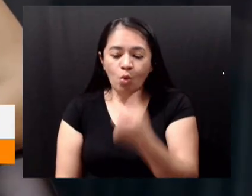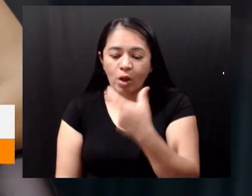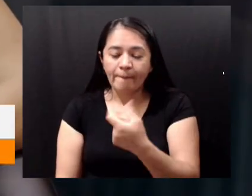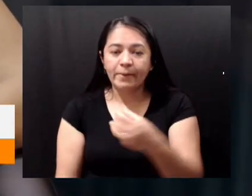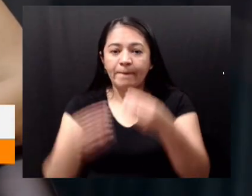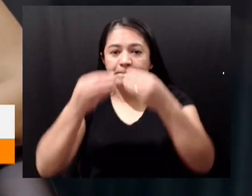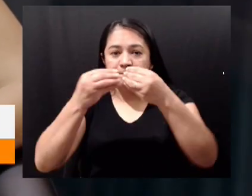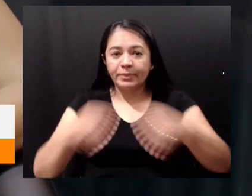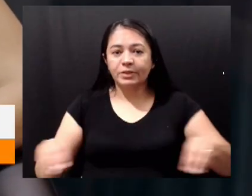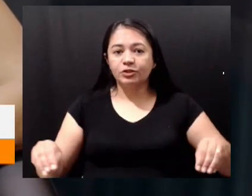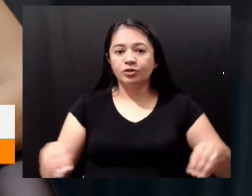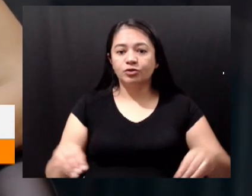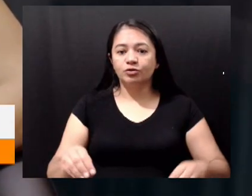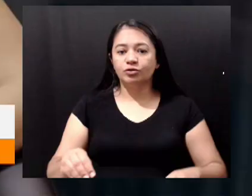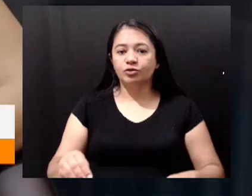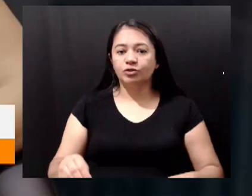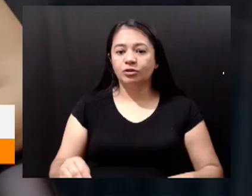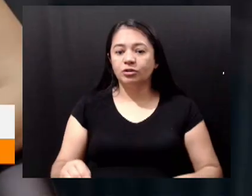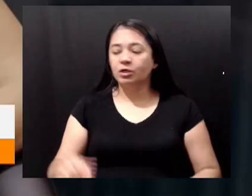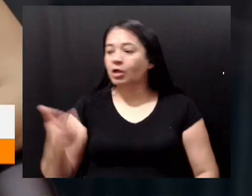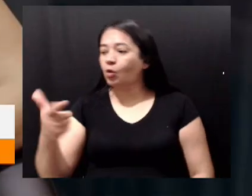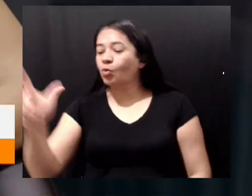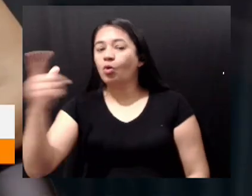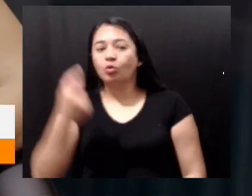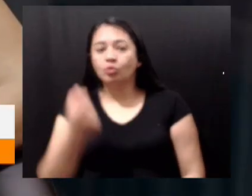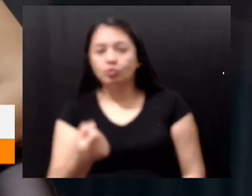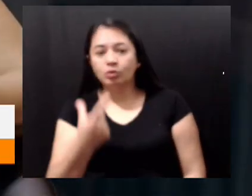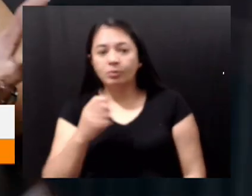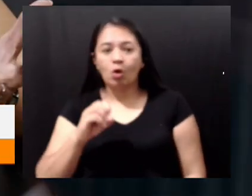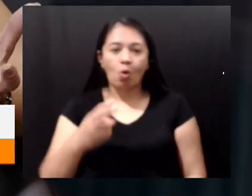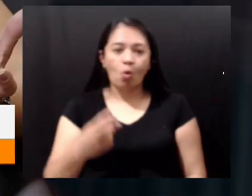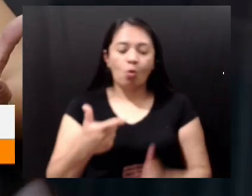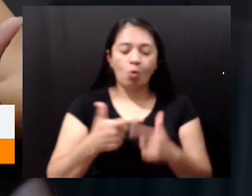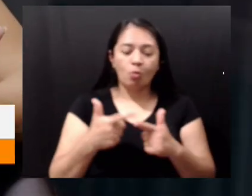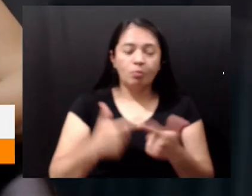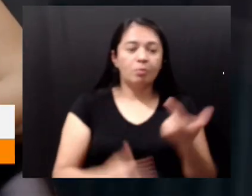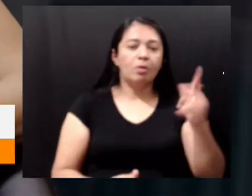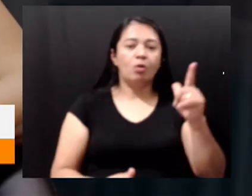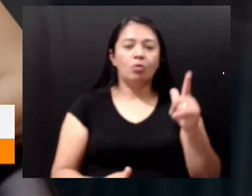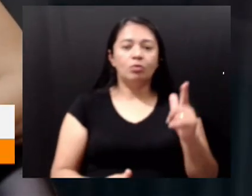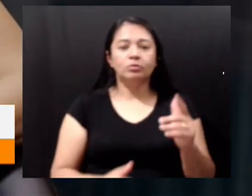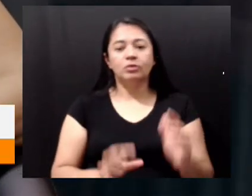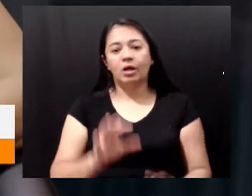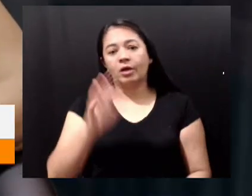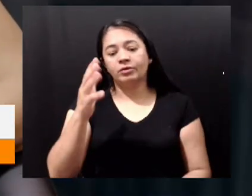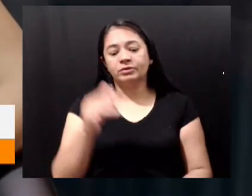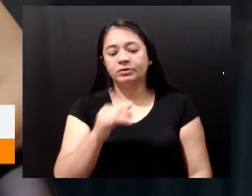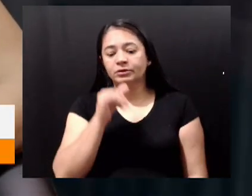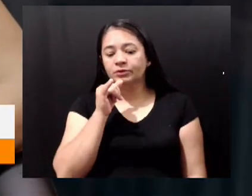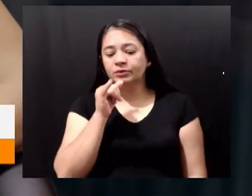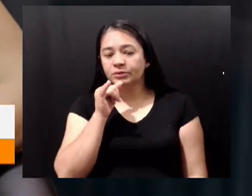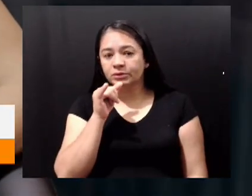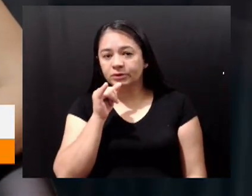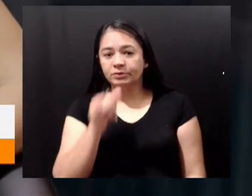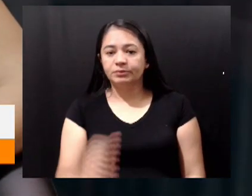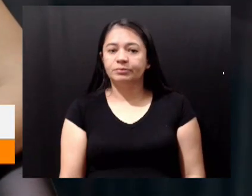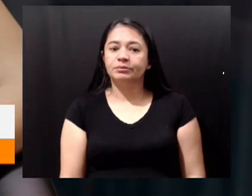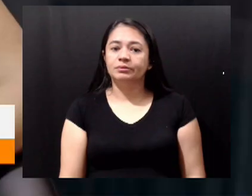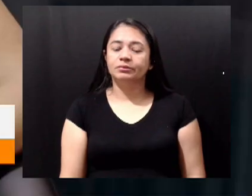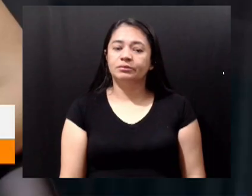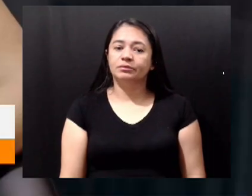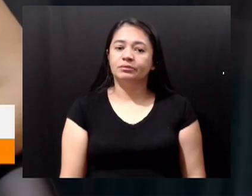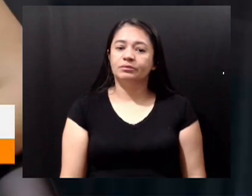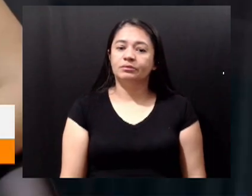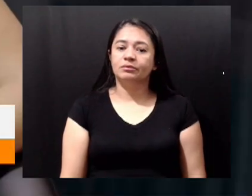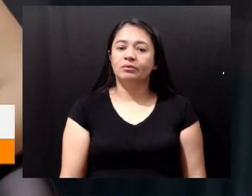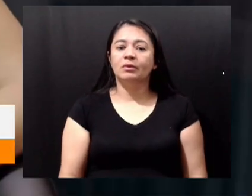outro, né? Uhum. E ou causar outros problemas clínicos. Esse exemplo que você deu, né, do laxante é verdade. Tem alguns